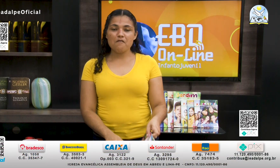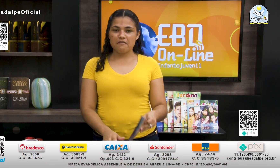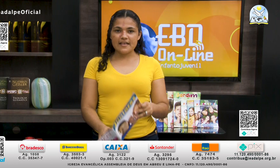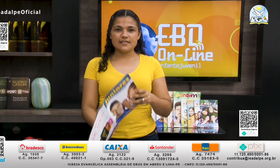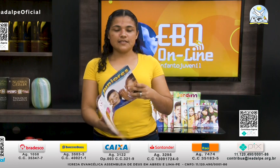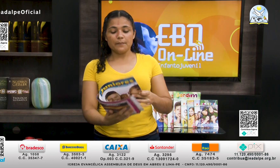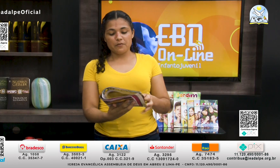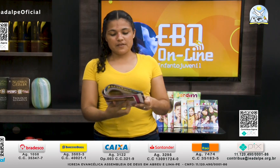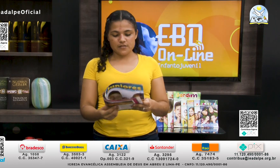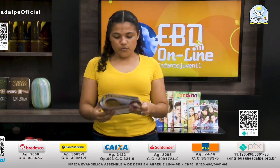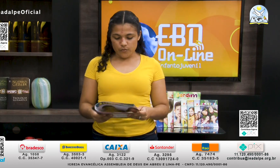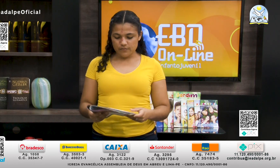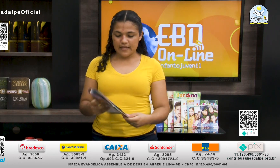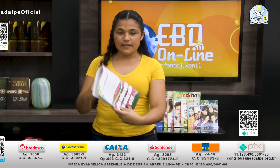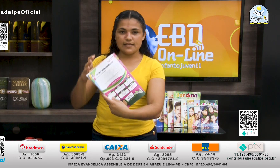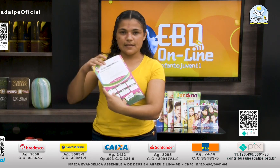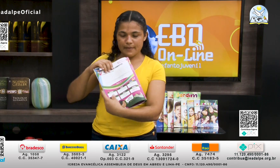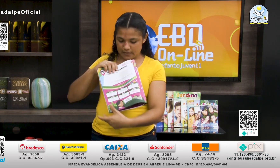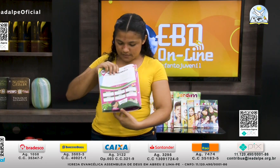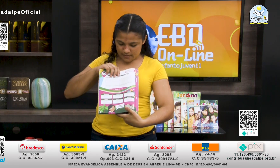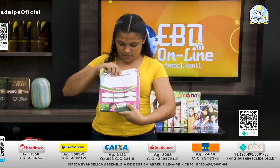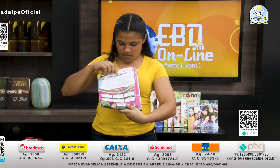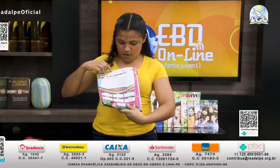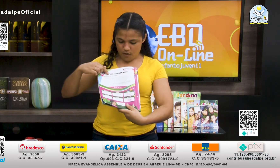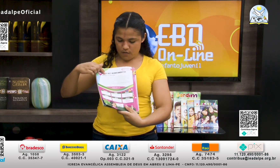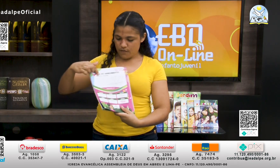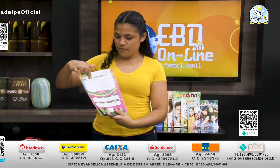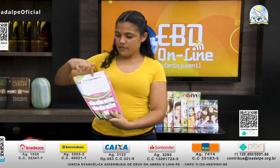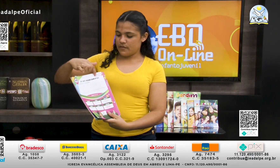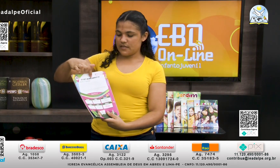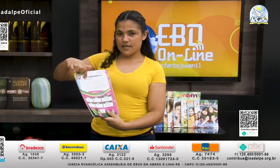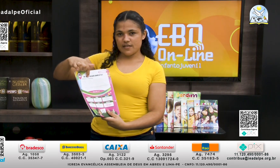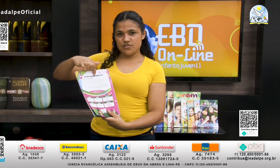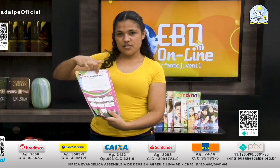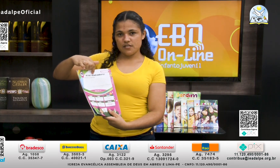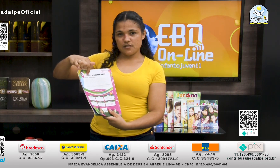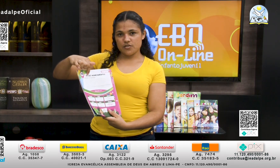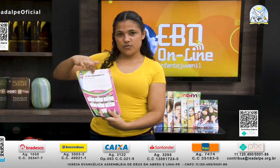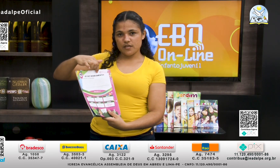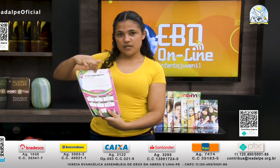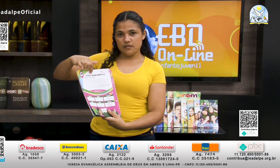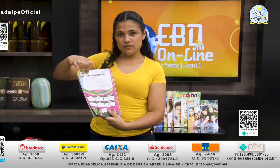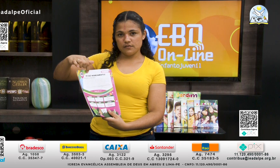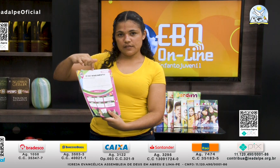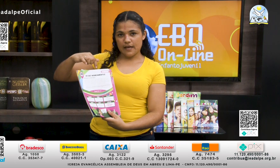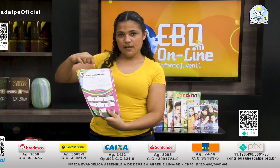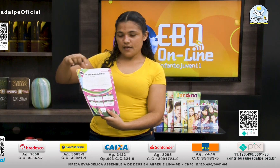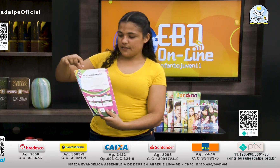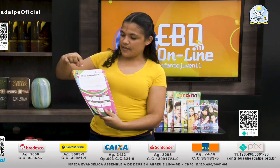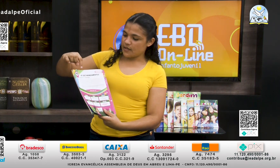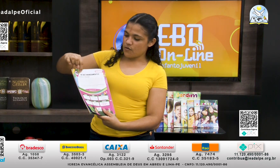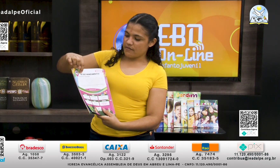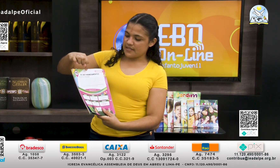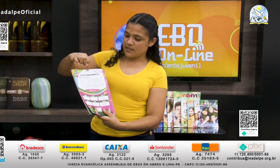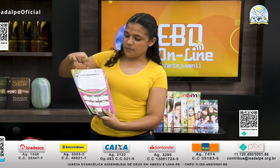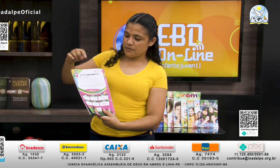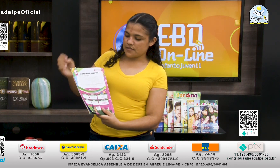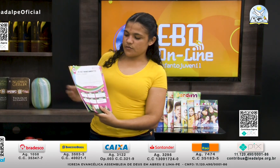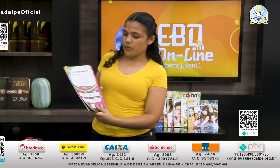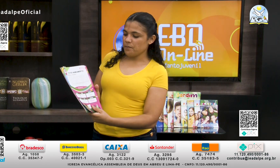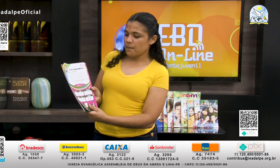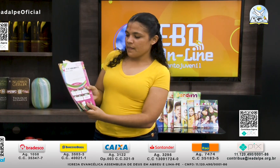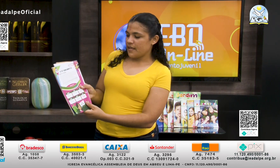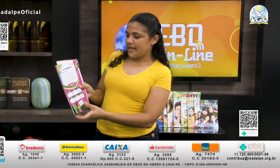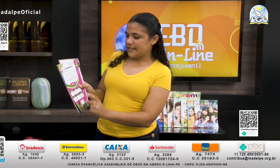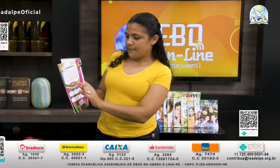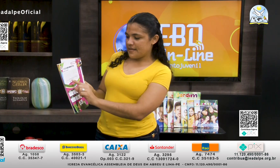tem no Conversa de Professor, tá? Nessa partezinha aqui, ó. Nessa caixinha de texto aqui, tá? Tem aqui Conversa de